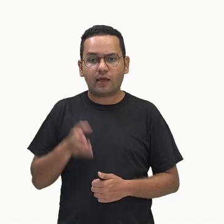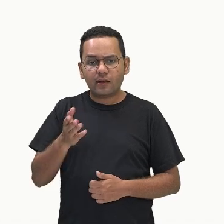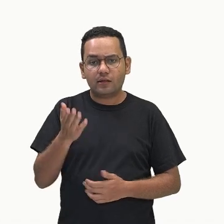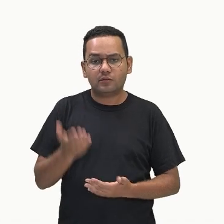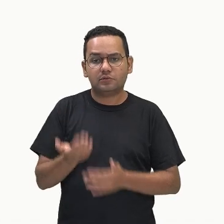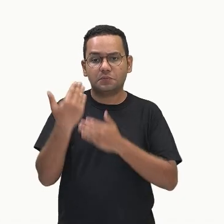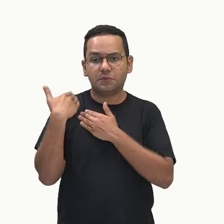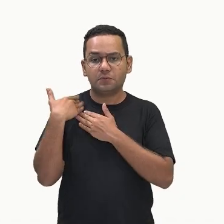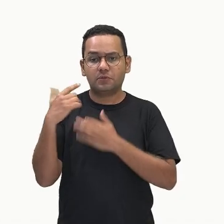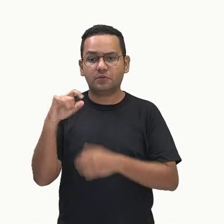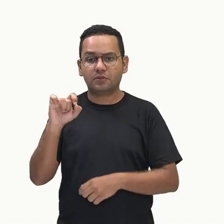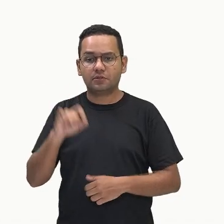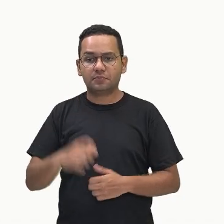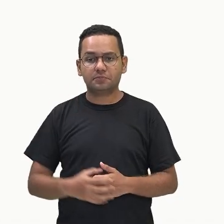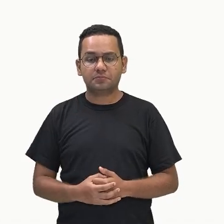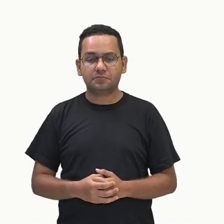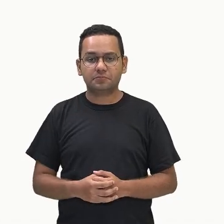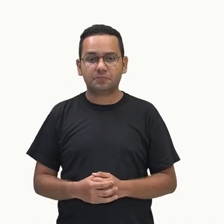quê? De